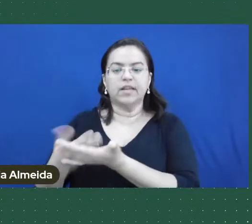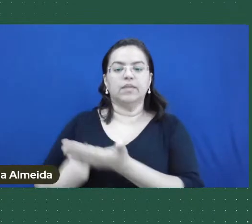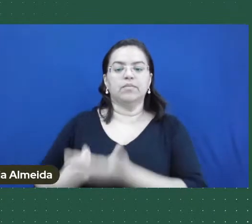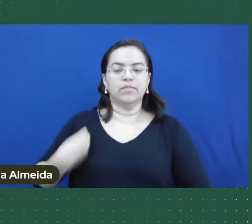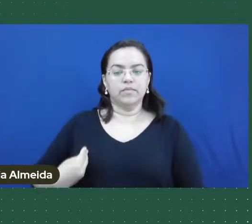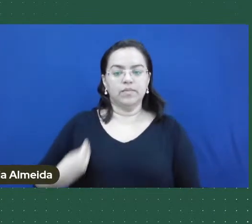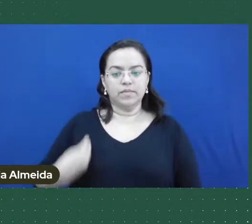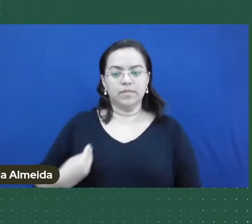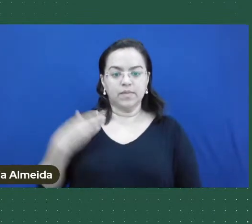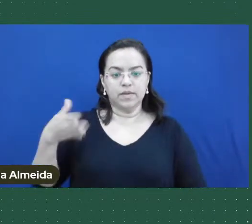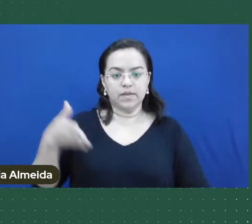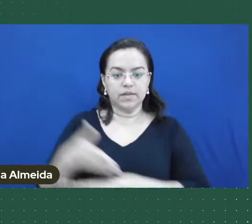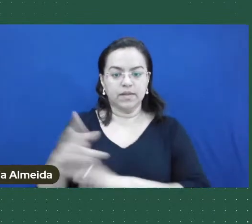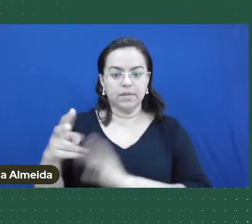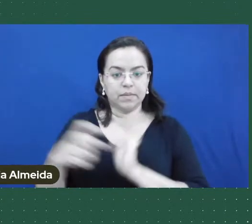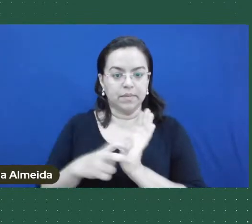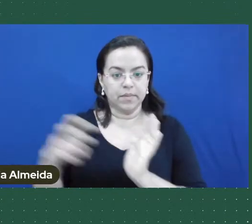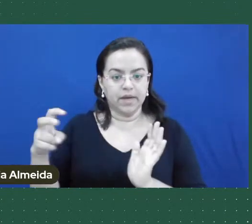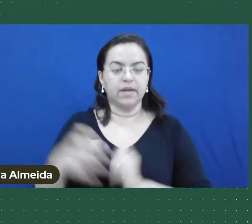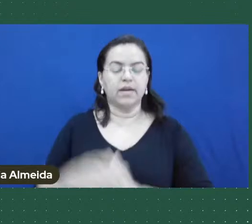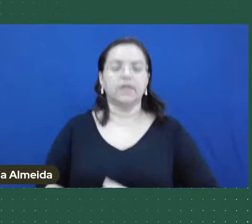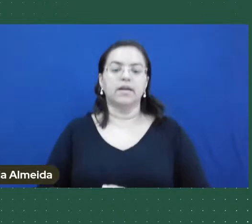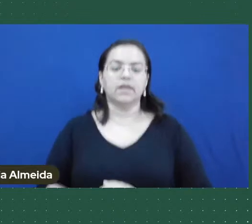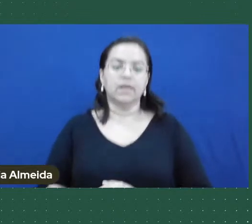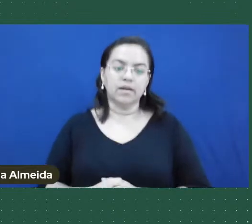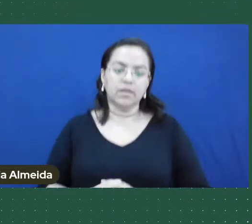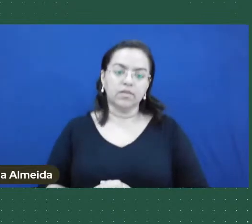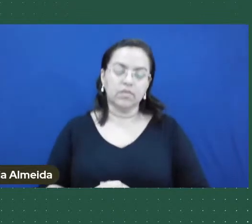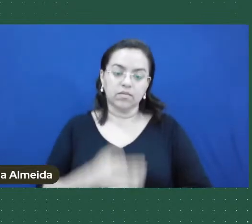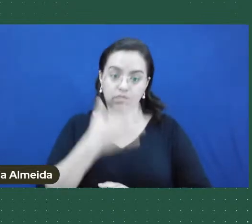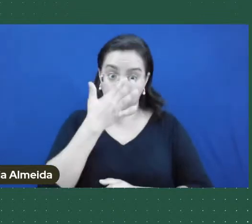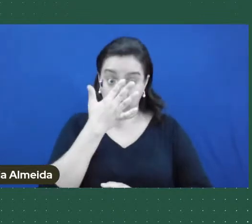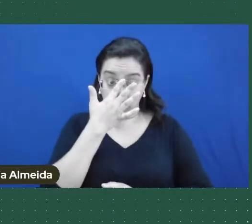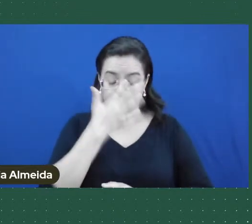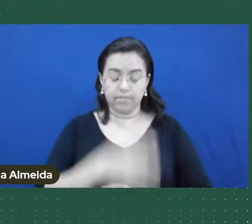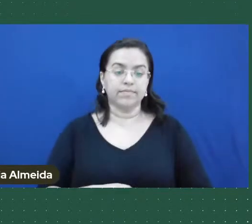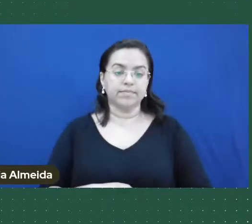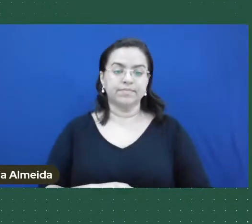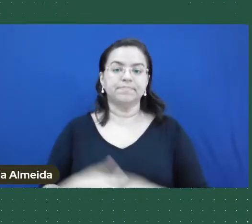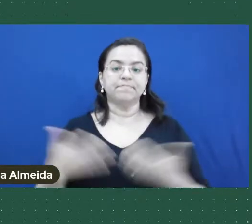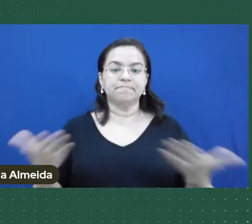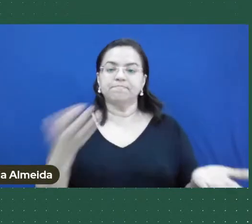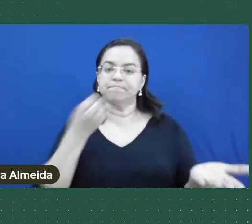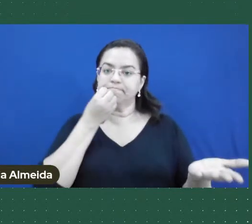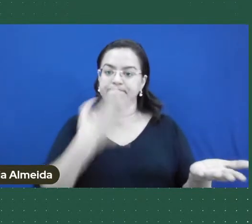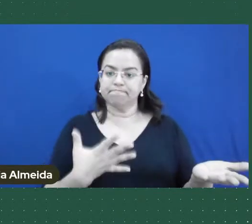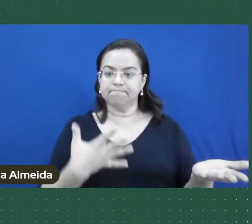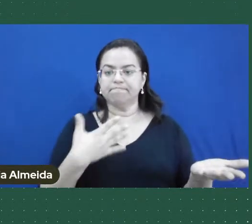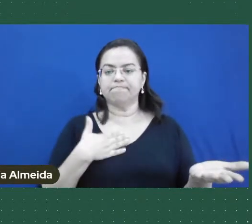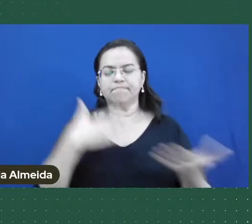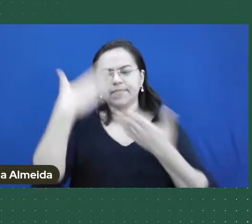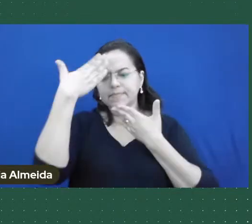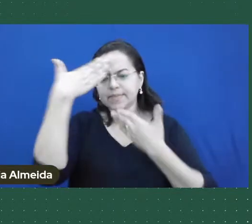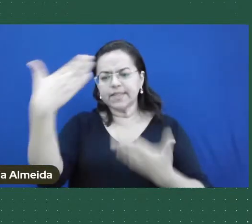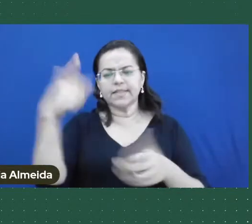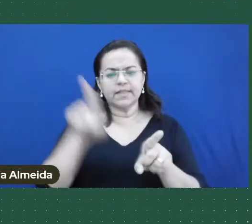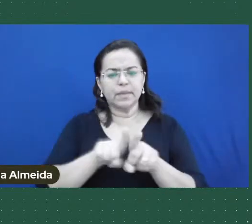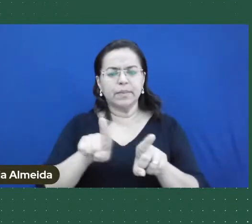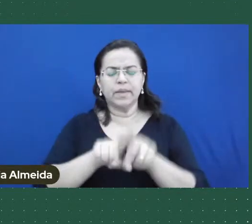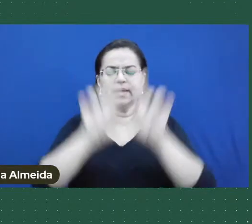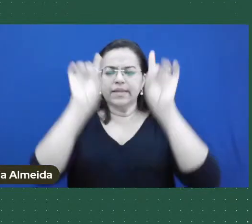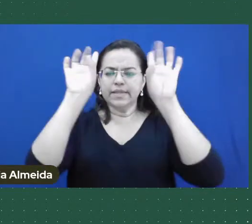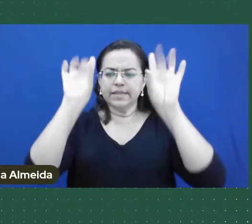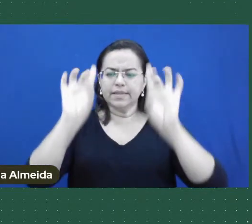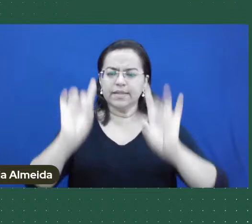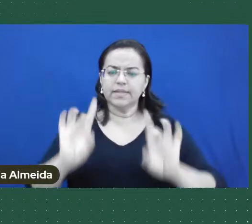a segunda vez, né, a gente fica muito feliz com isso. Bom, então, gente, eu quero agradecer especialmente também, né,